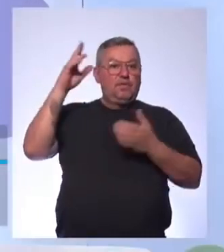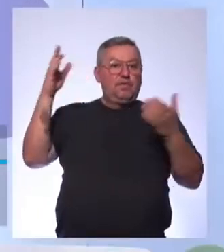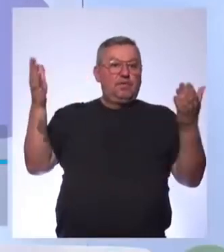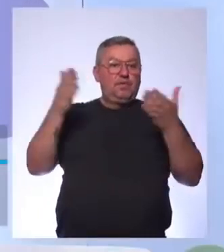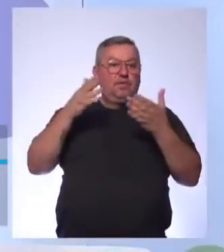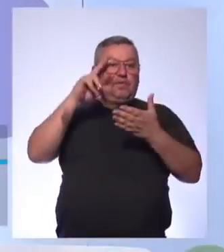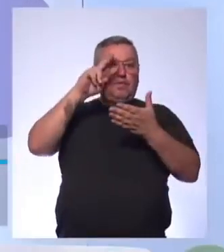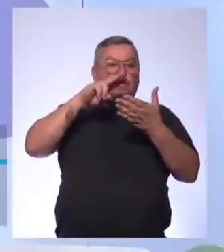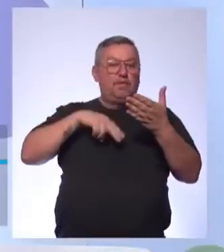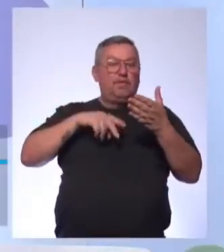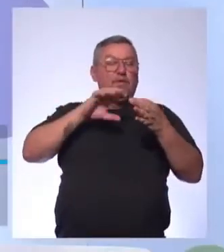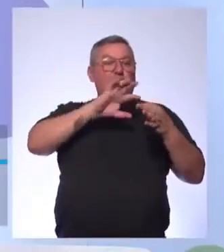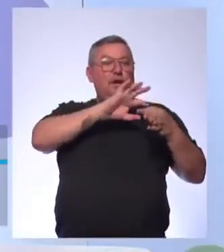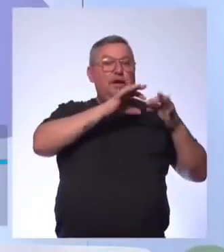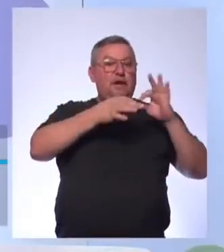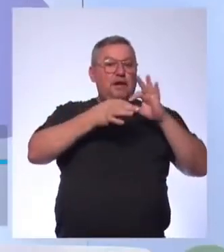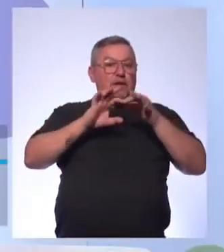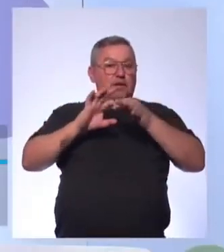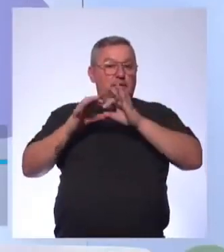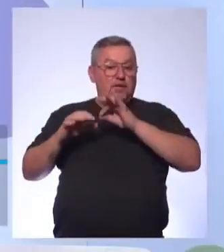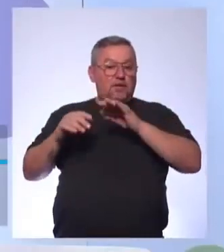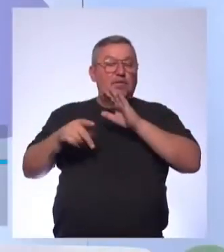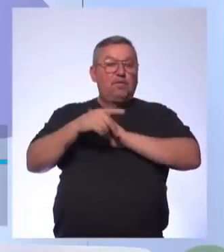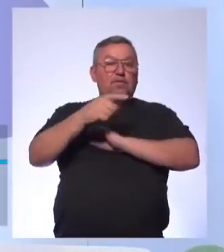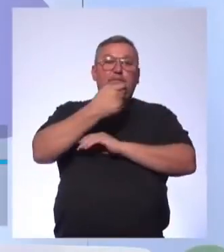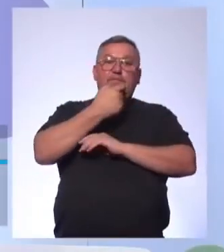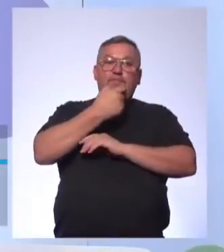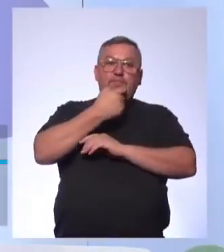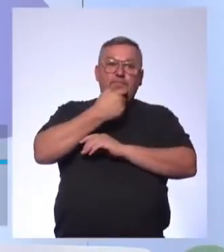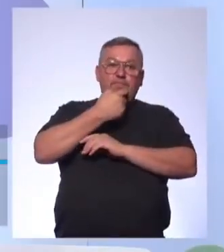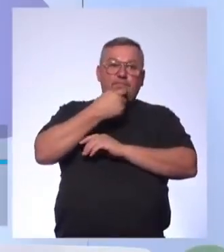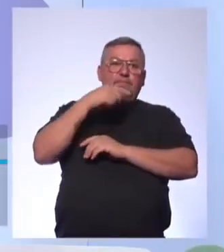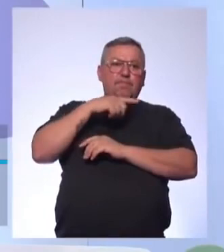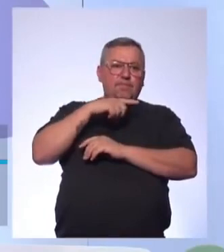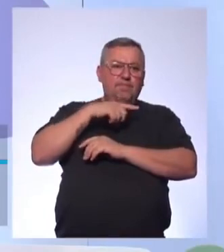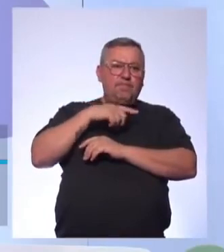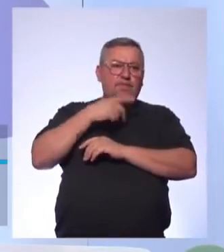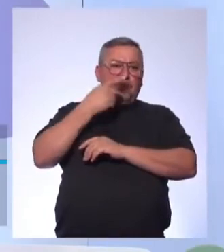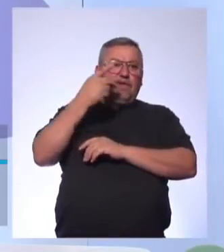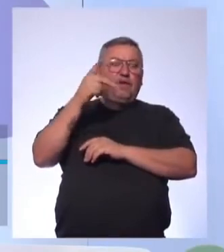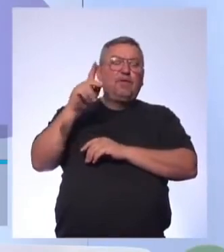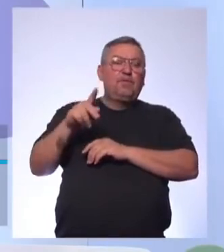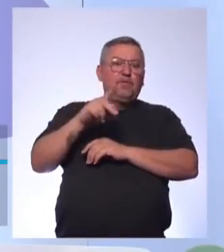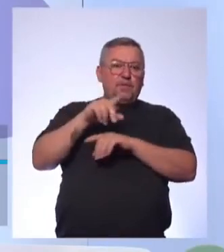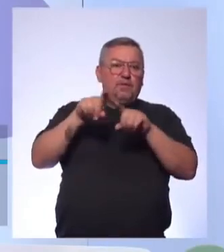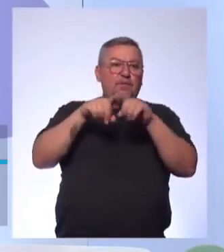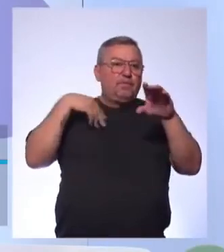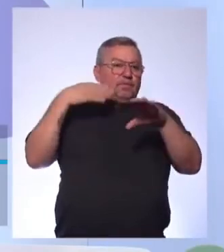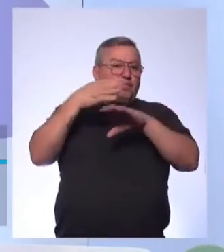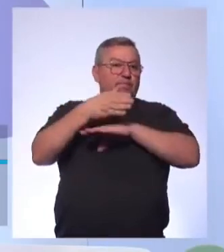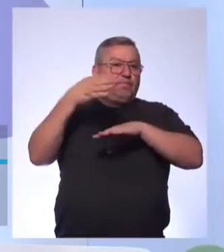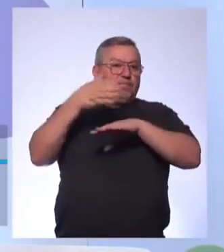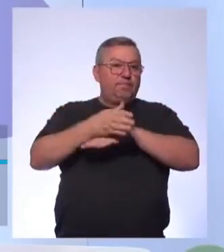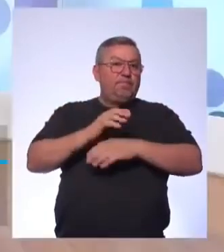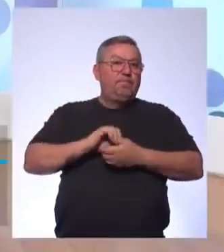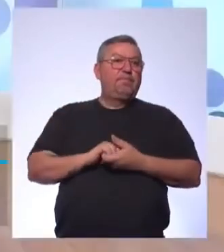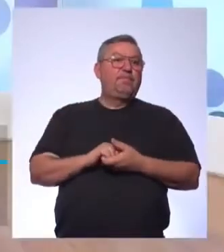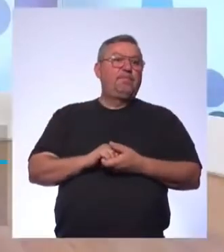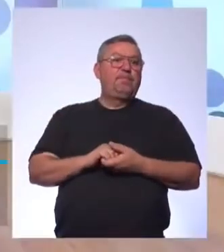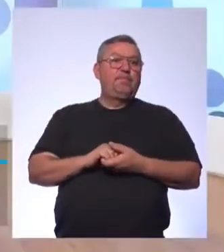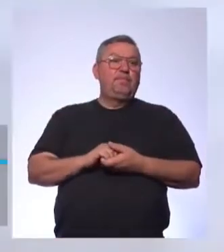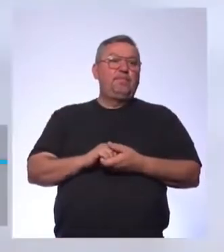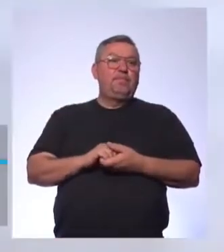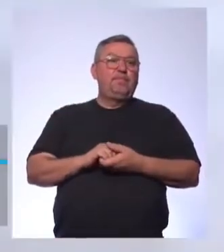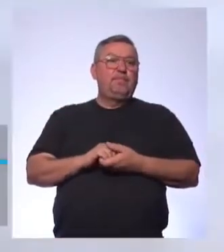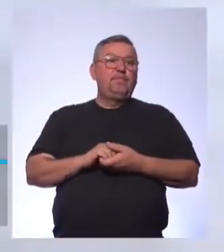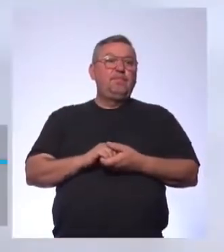de Inglês, né? A Olimpíada de Inglês tem o site, né? olimpiadadeinglês.com. Falar com os professores também para vocês participarem. Ok?